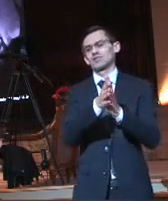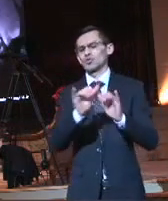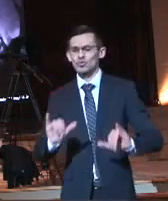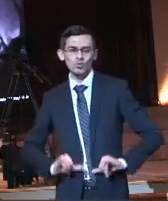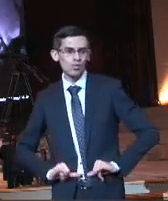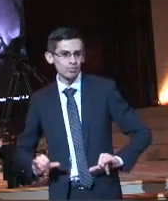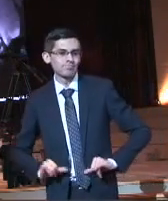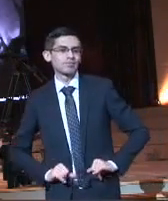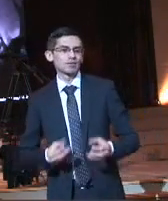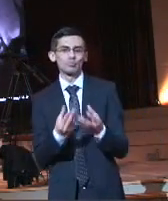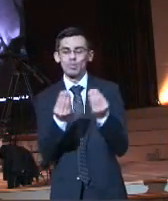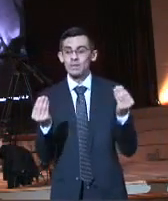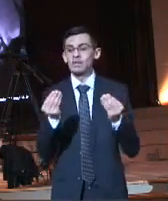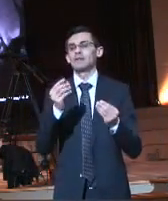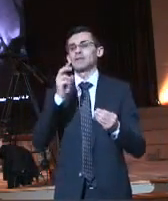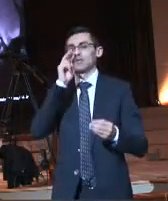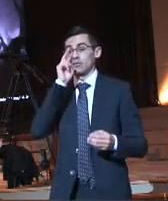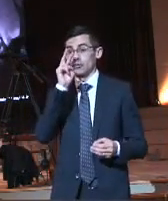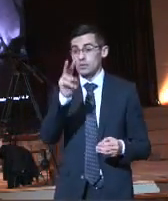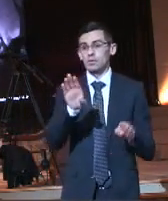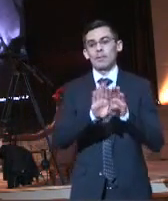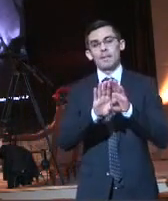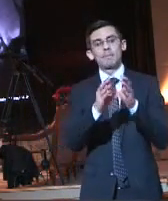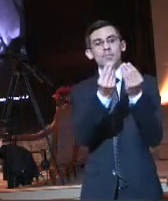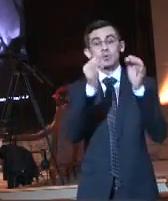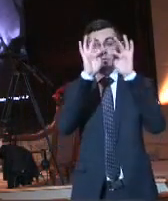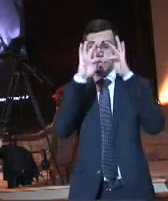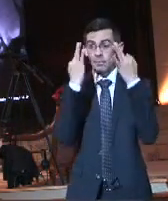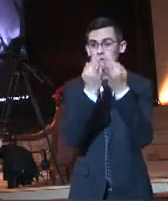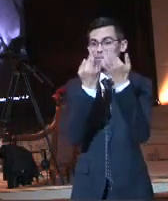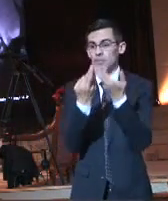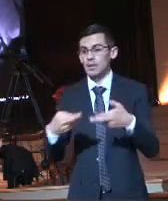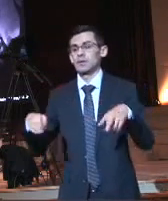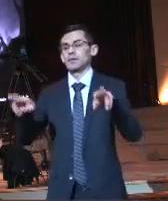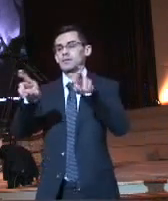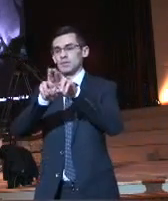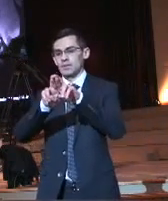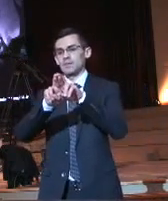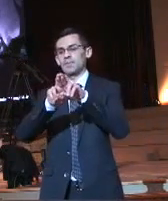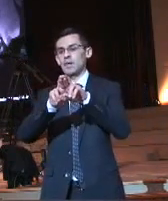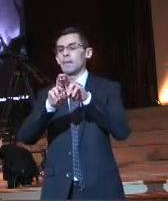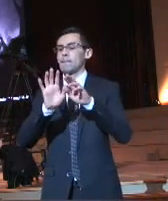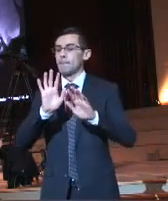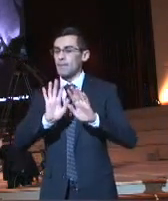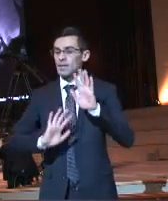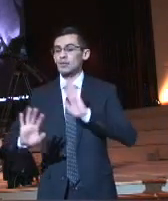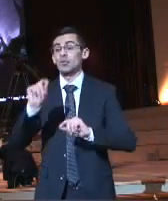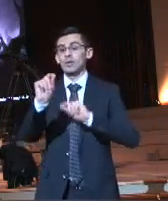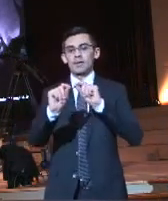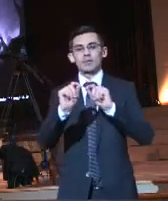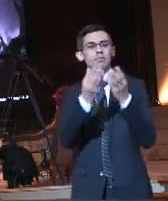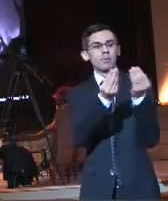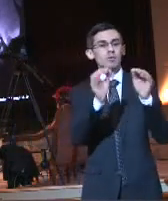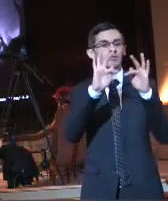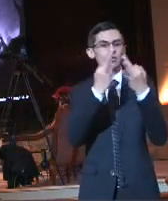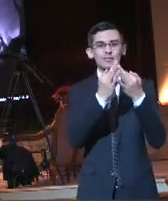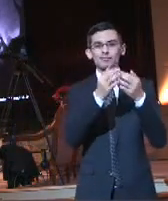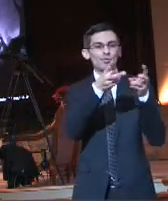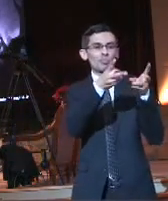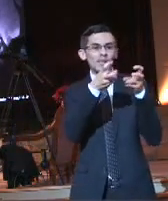e tenho visto várias famílias restauradas. E o interessante é que muitas das famílias não